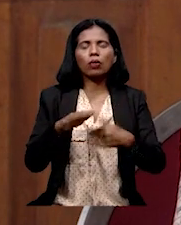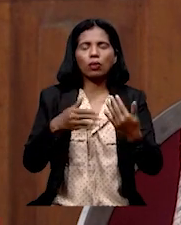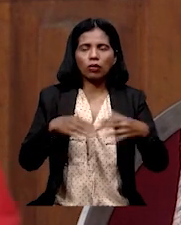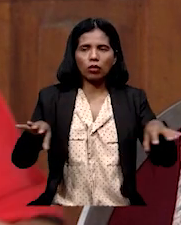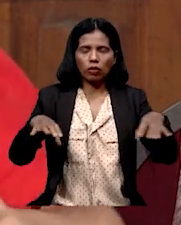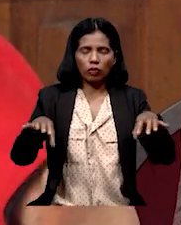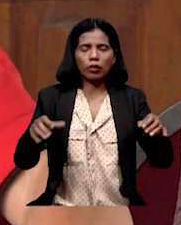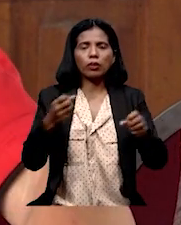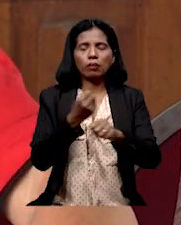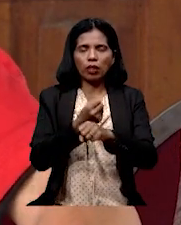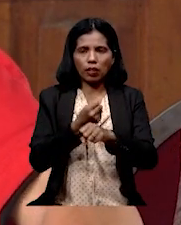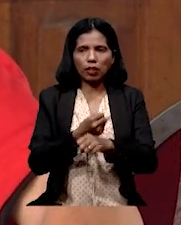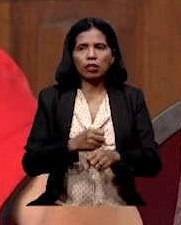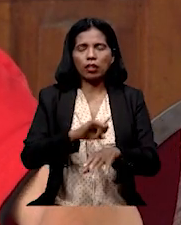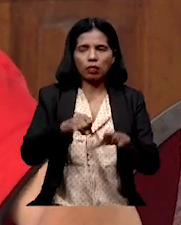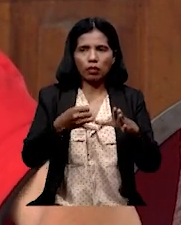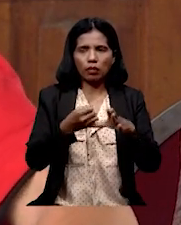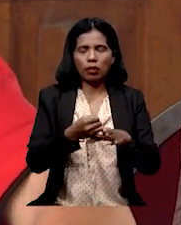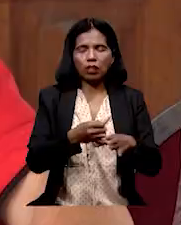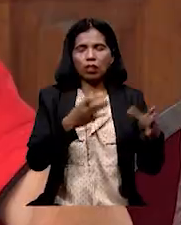irmão Cândido Racimos.